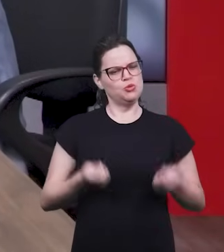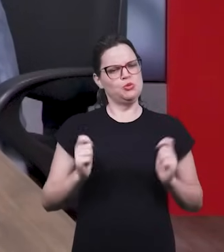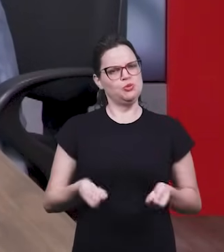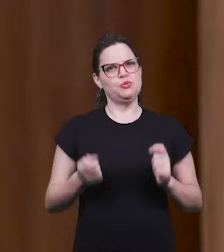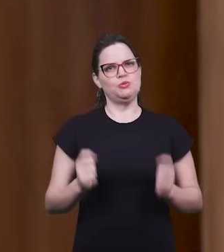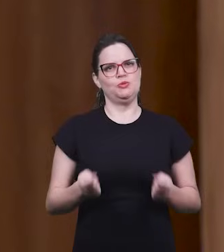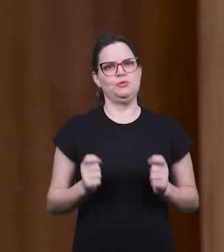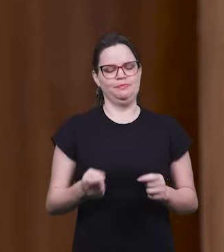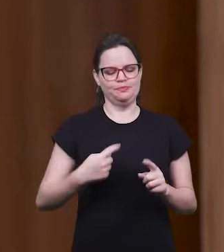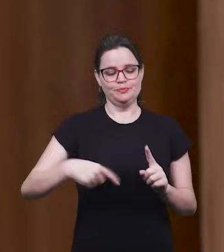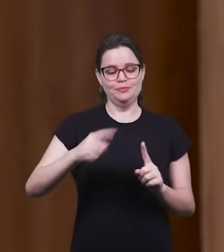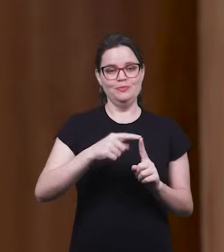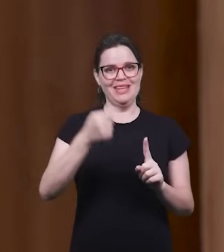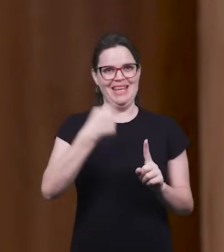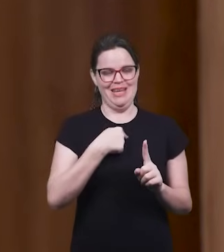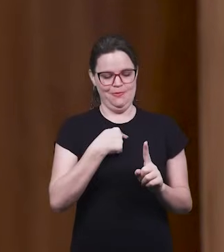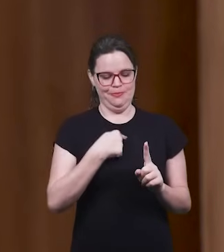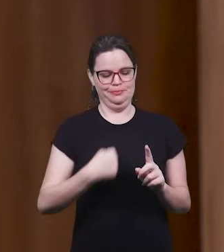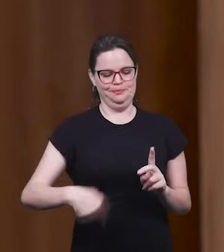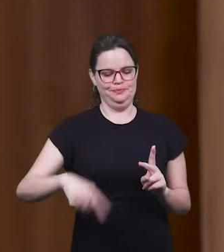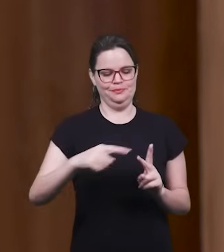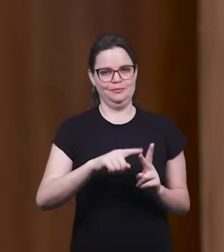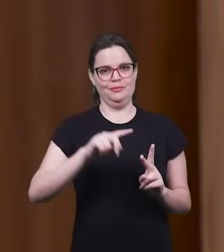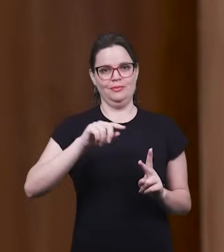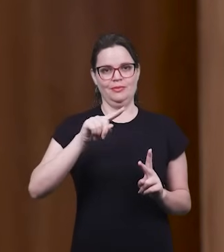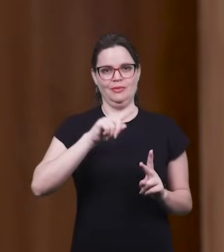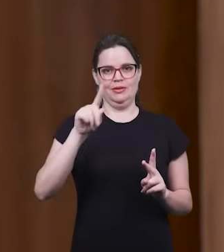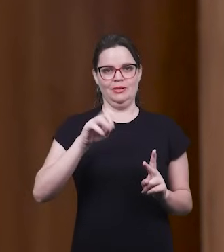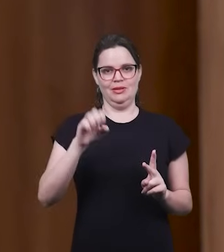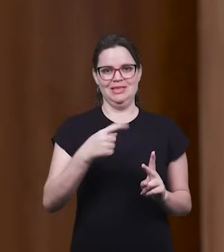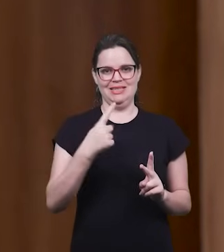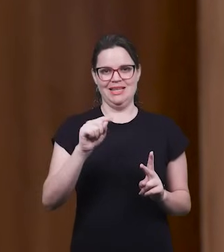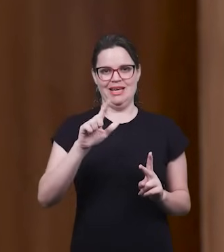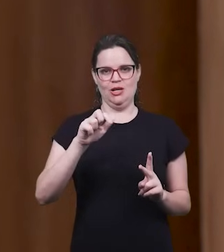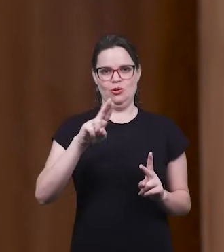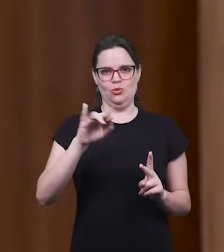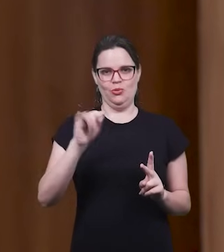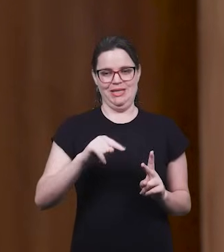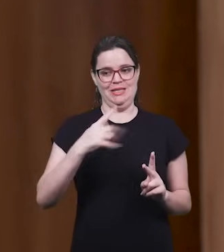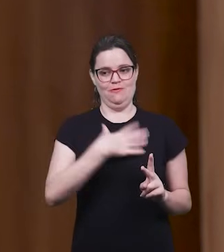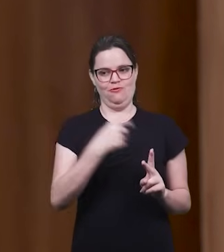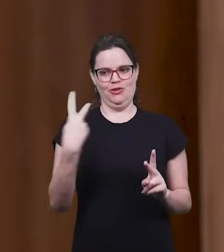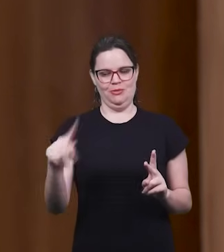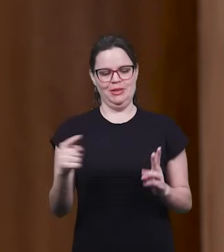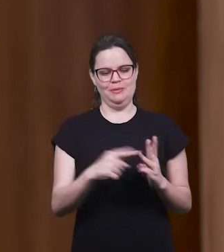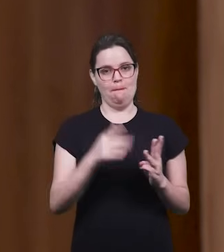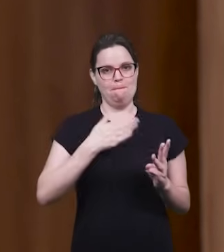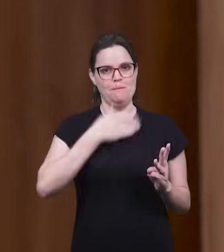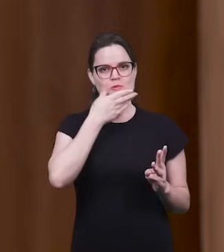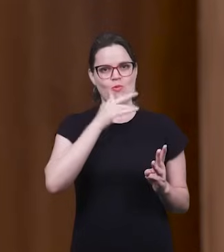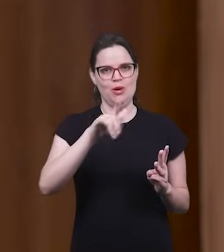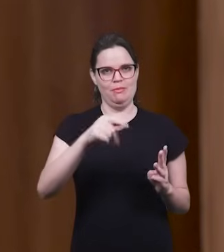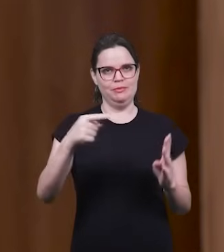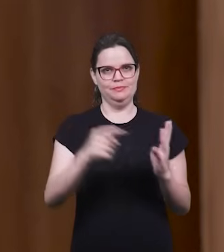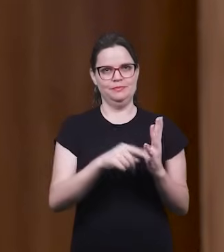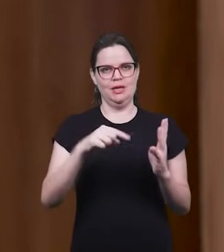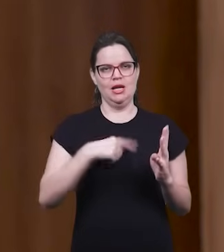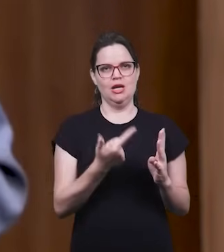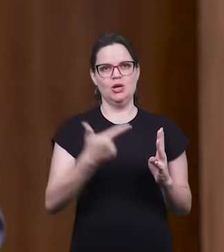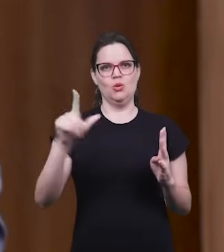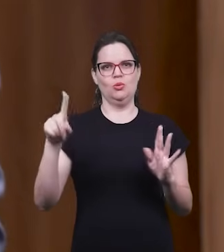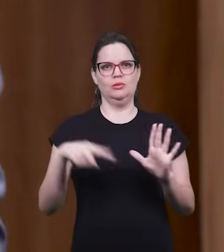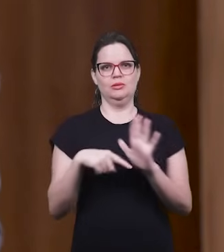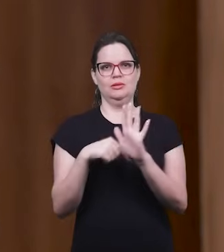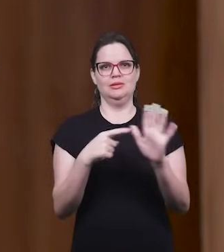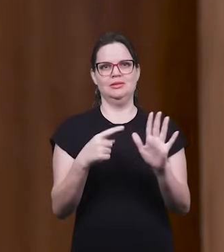era eu, o Zé Luiz, que era o filho dele, o meu irmão, ele e mais um